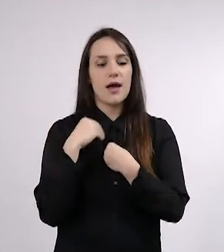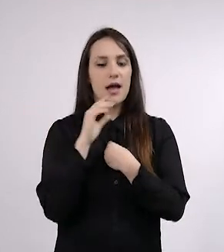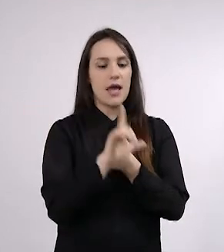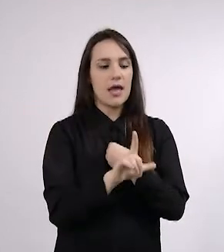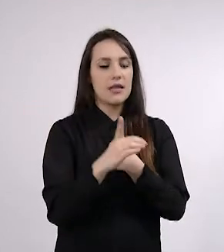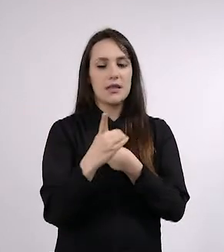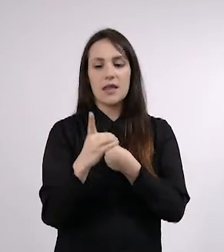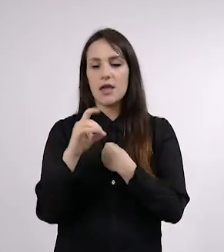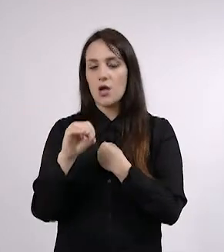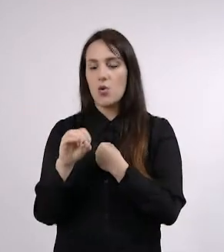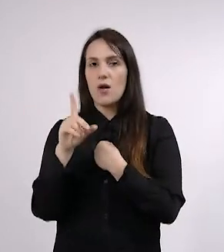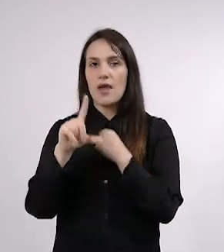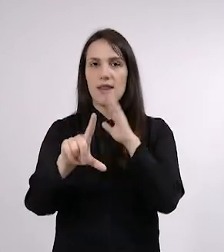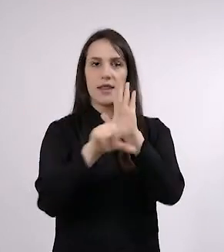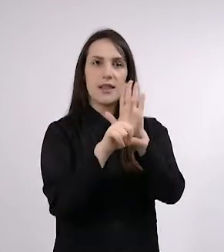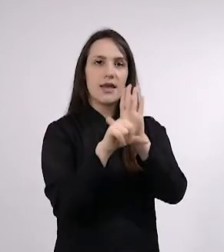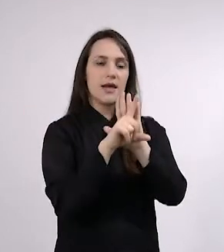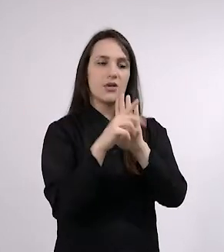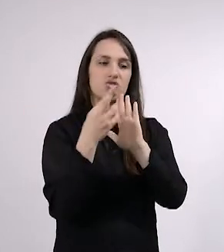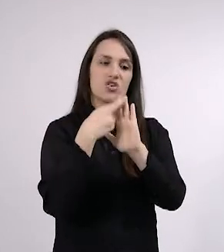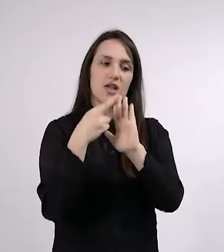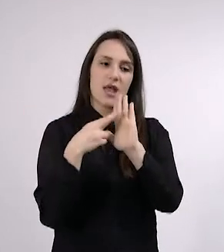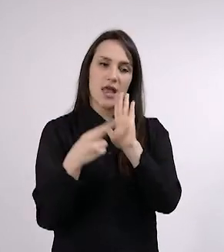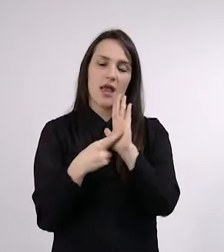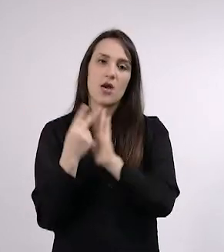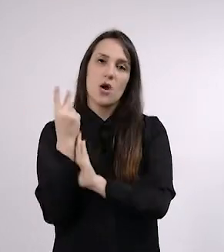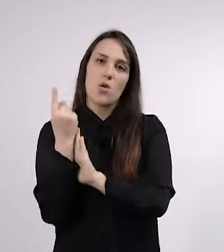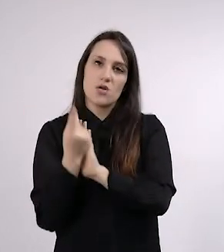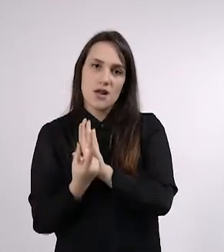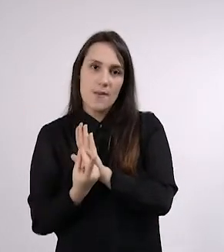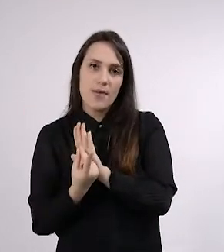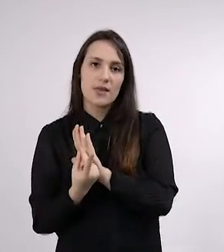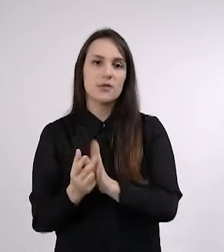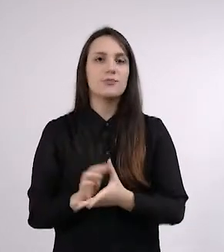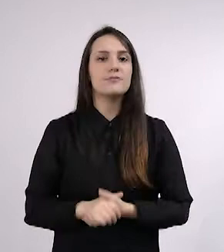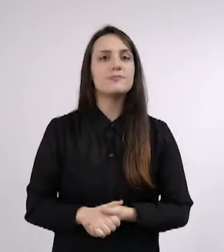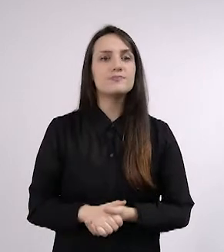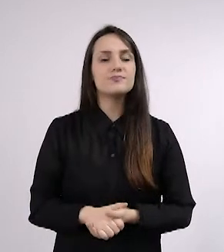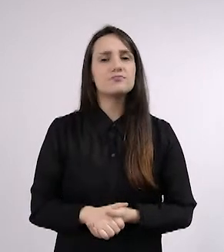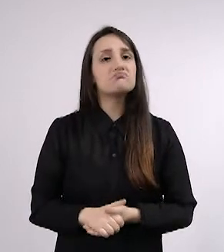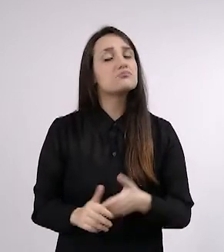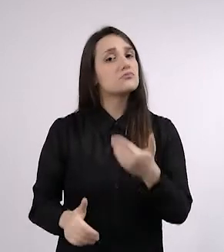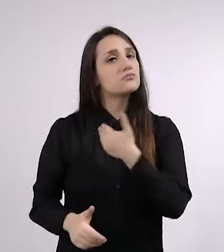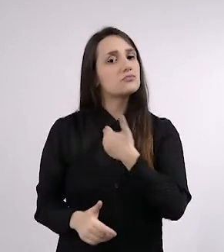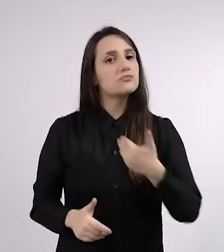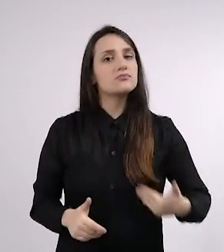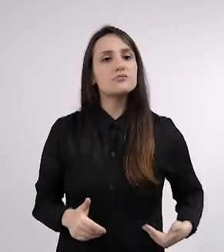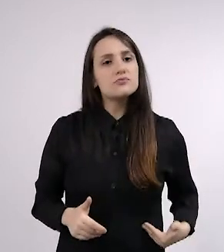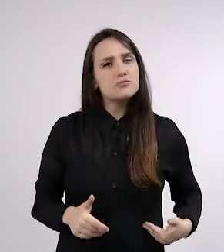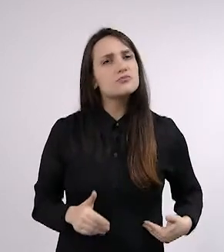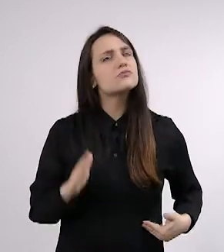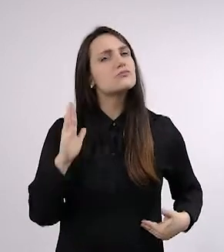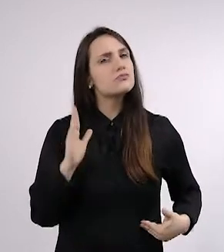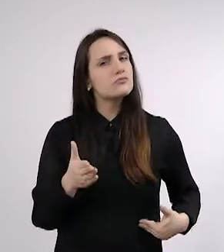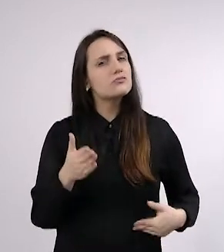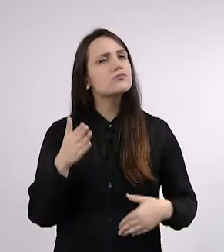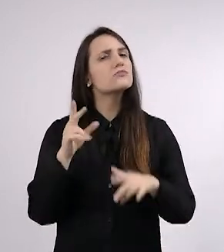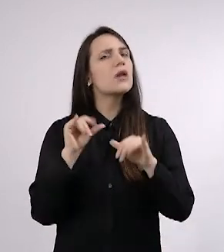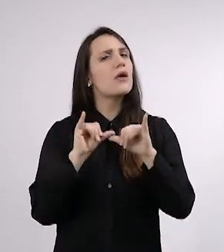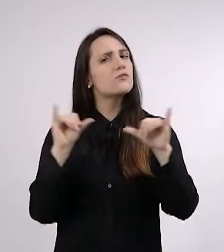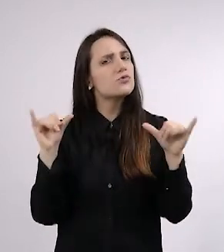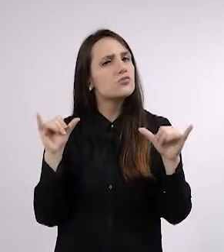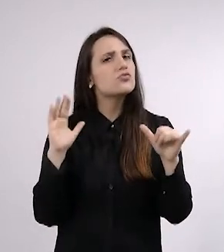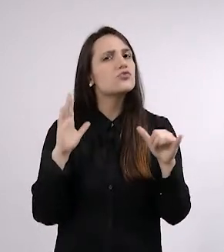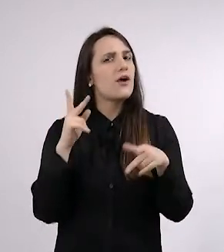Diretrizes Orçamentárias, para discussão e emendas, etc. O governo já sinalizou, o senhor como líder, o que vai